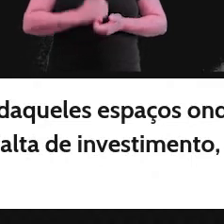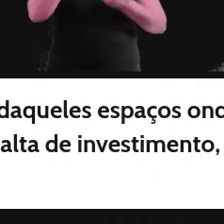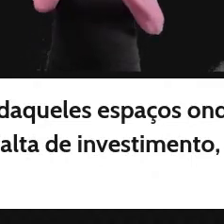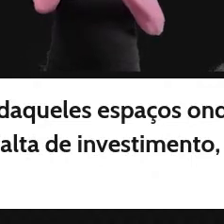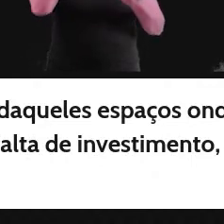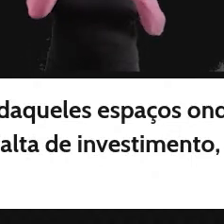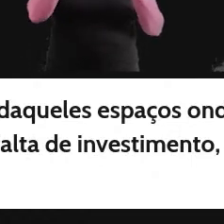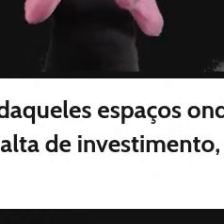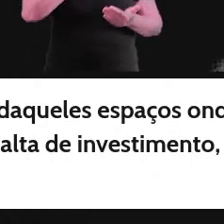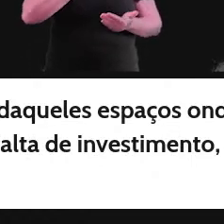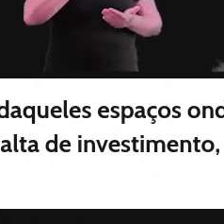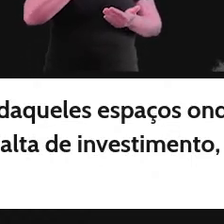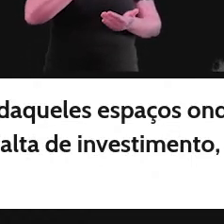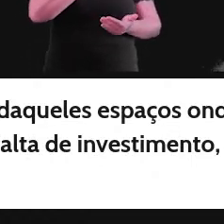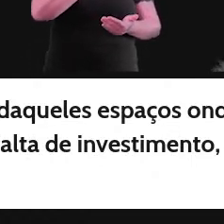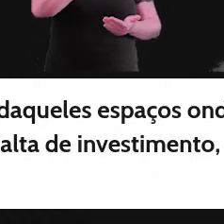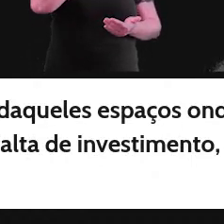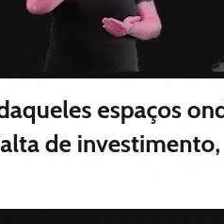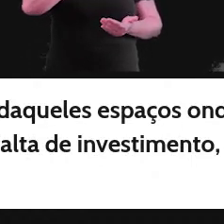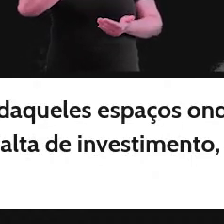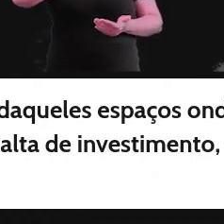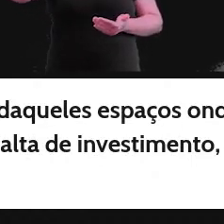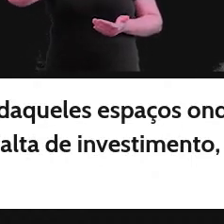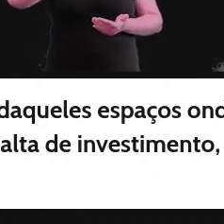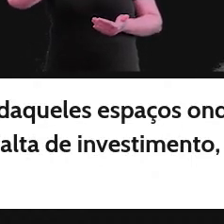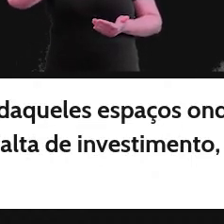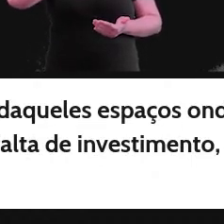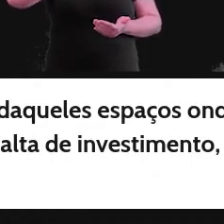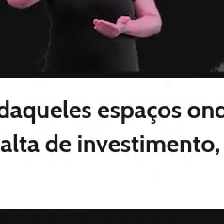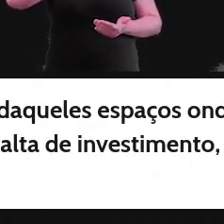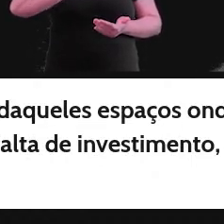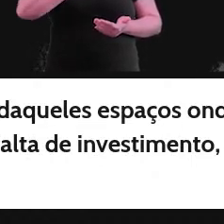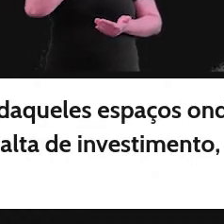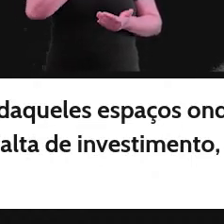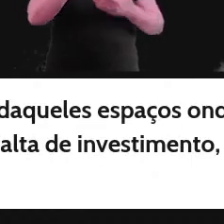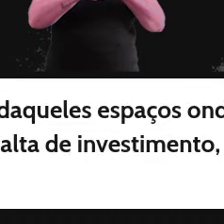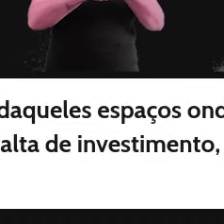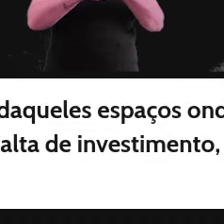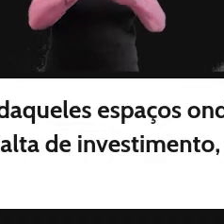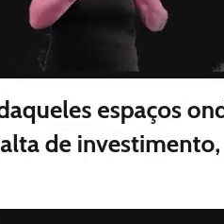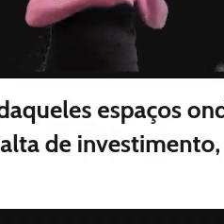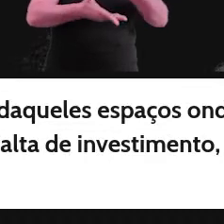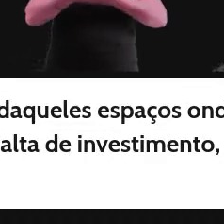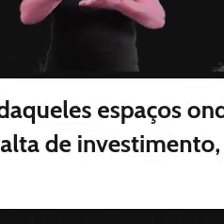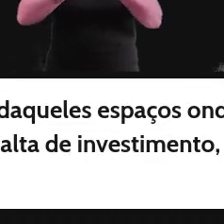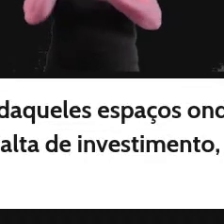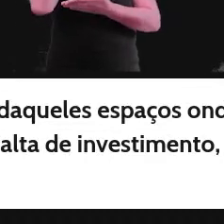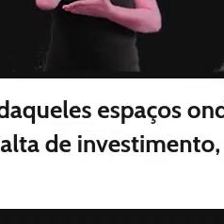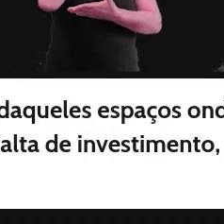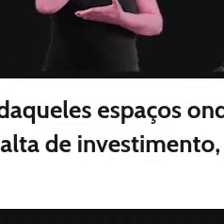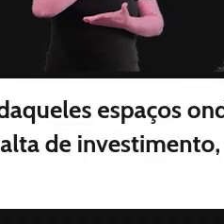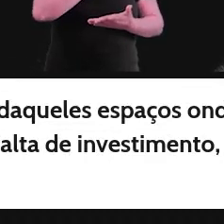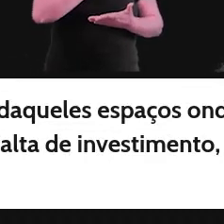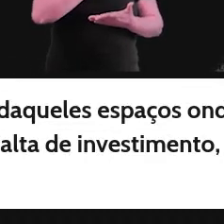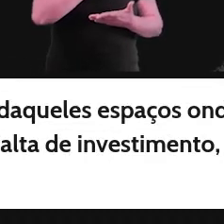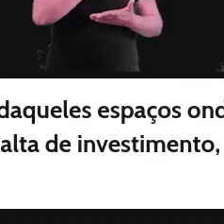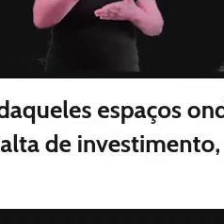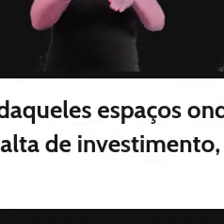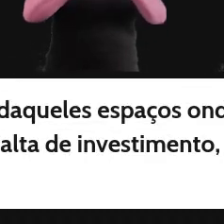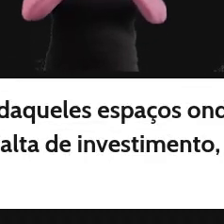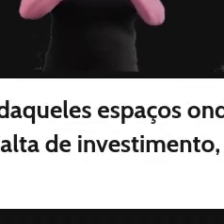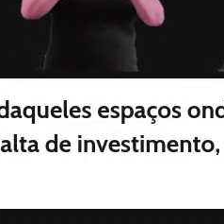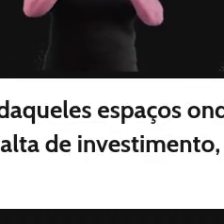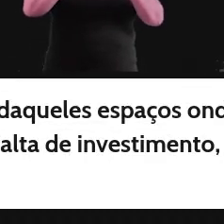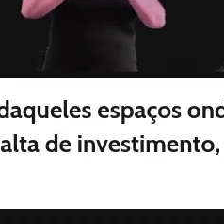Obrigado pelas respostas, Camila e Jéssica. Esse papel de mediação é sempre um papel complicado, não é? O nosso tempo vai se esgotando, as